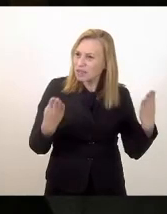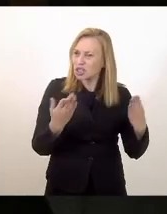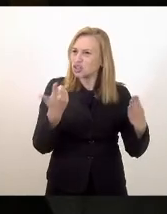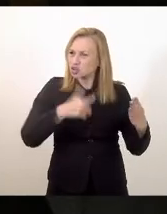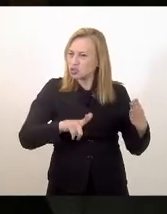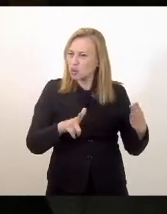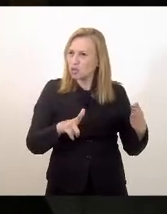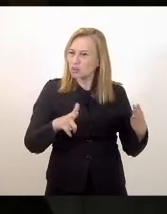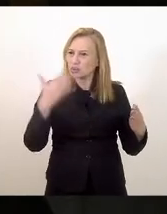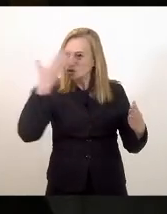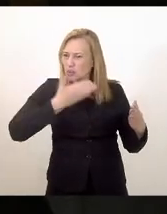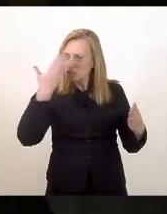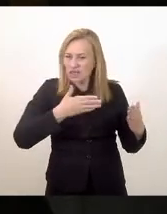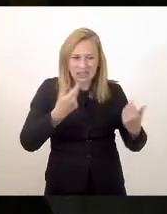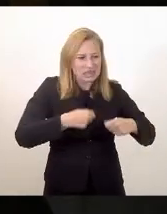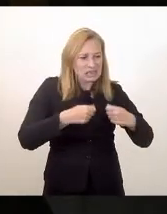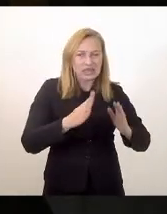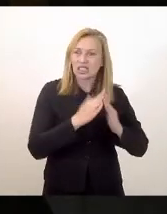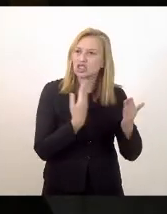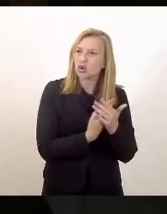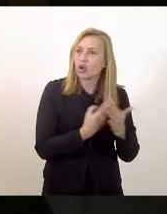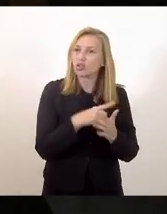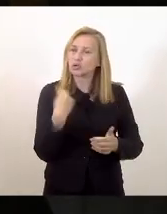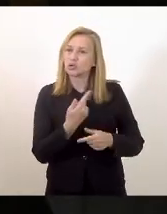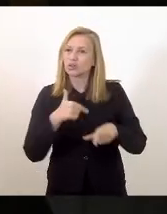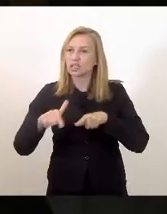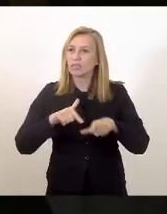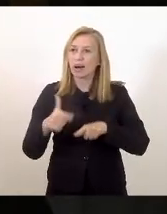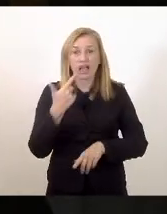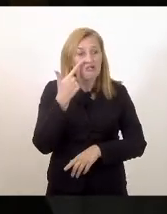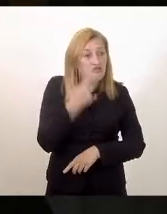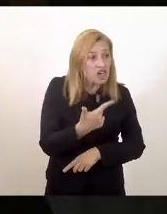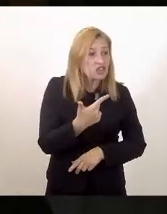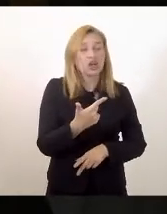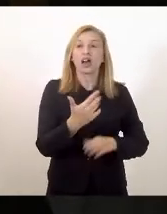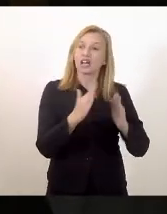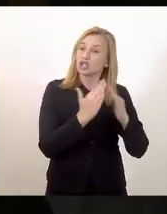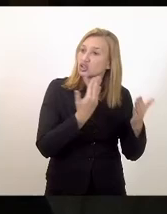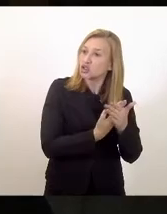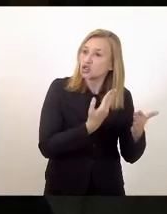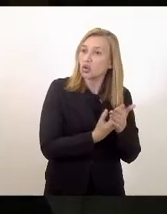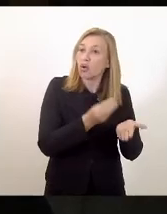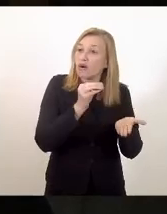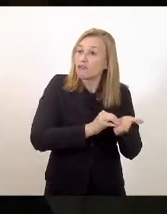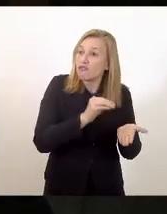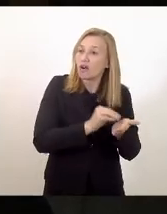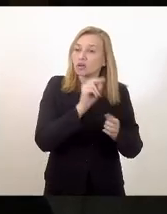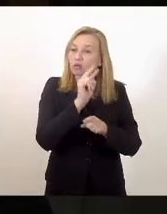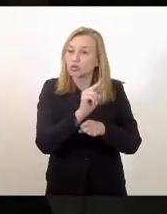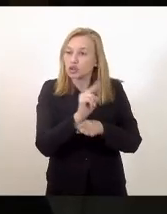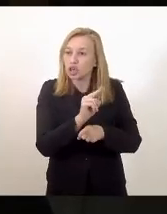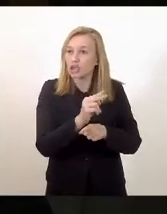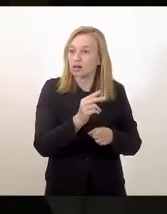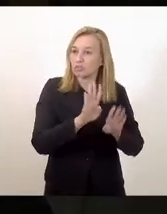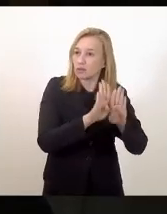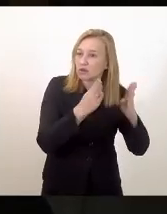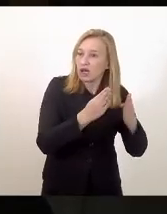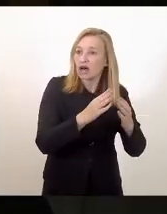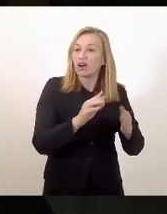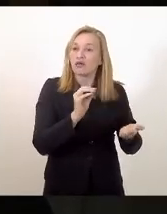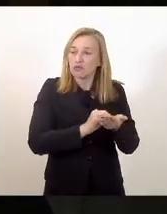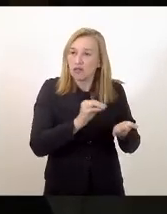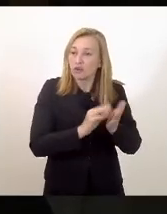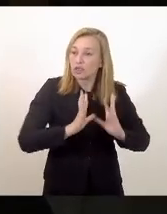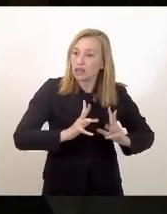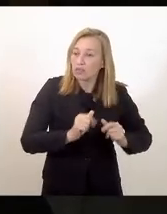escolas. Então, o nosso trabalho é dizer, olhem as condições das escolas. Falta porteiro, falta faxineiro,